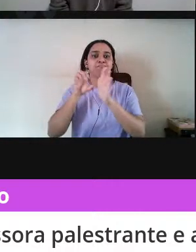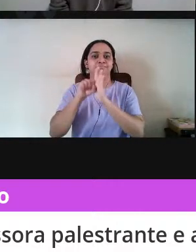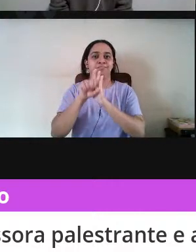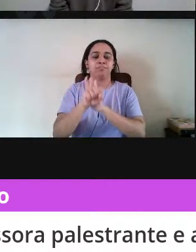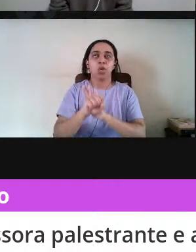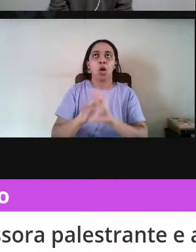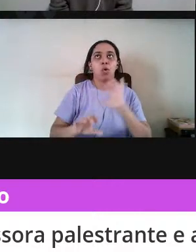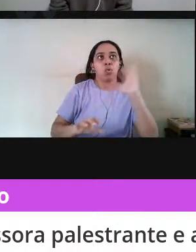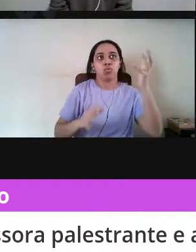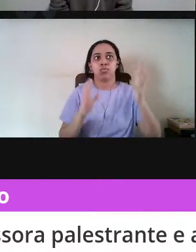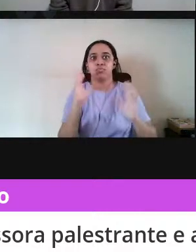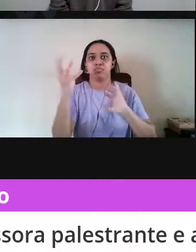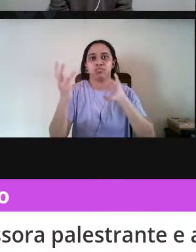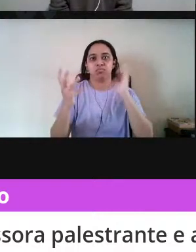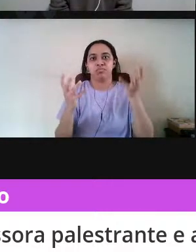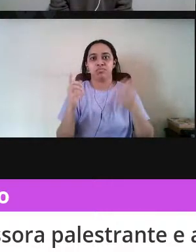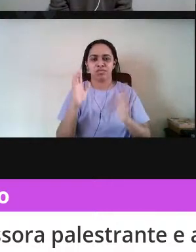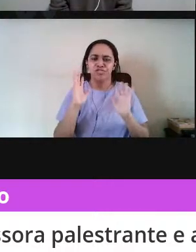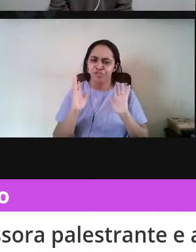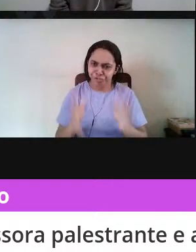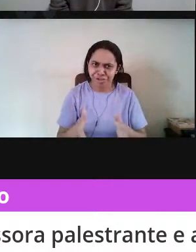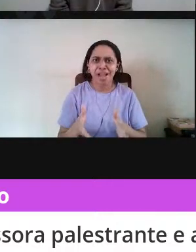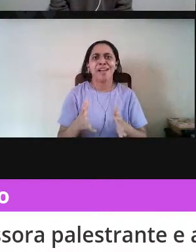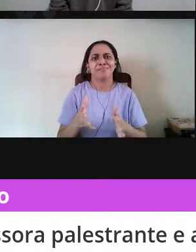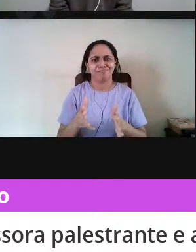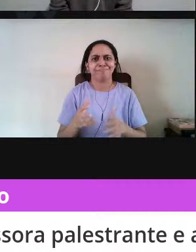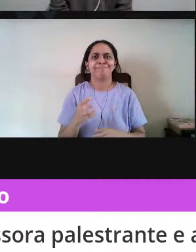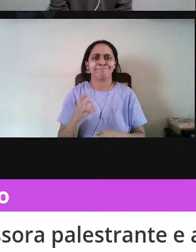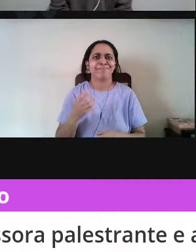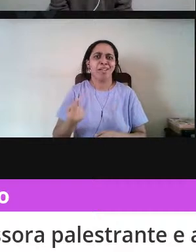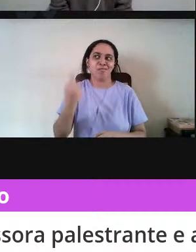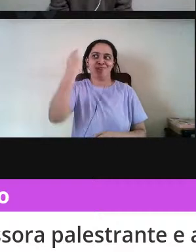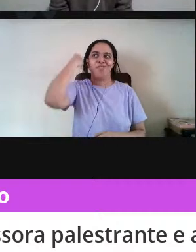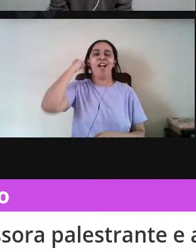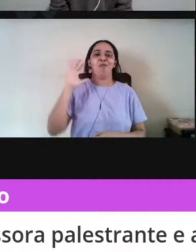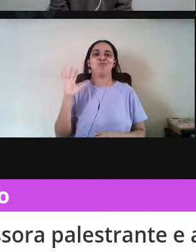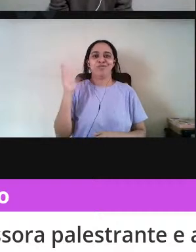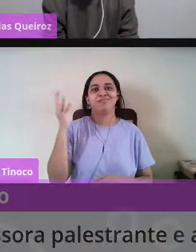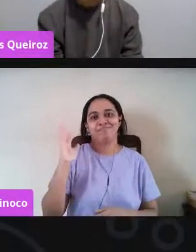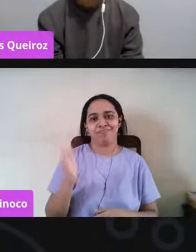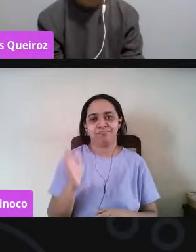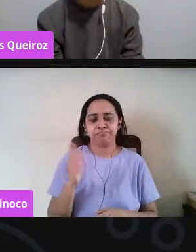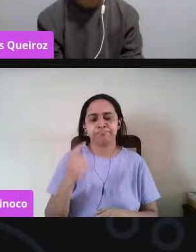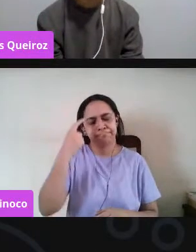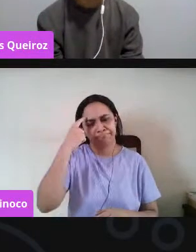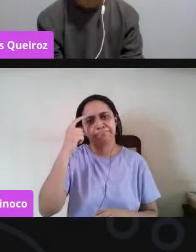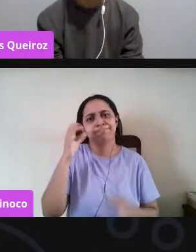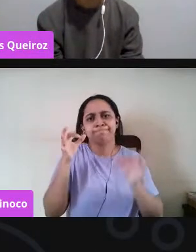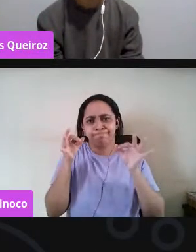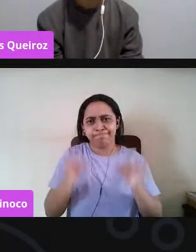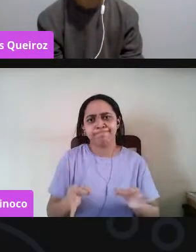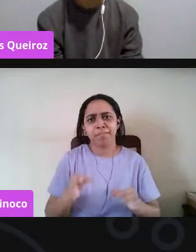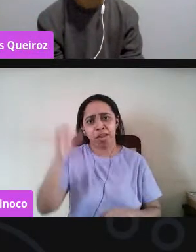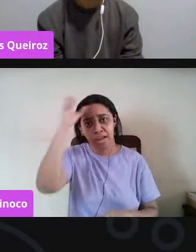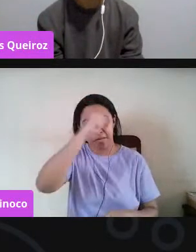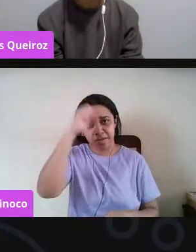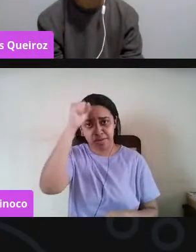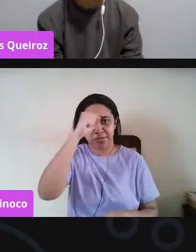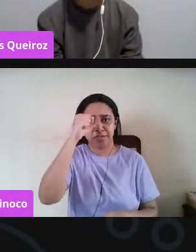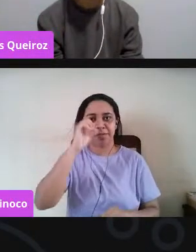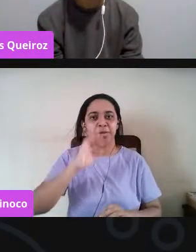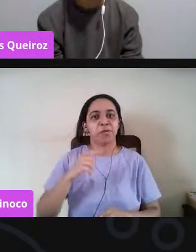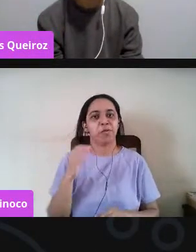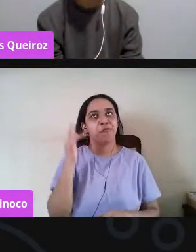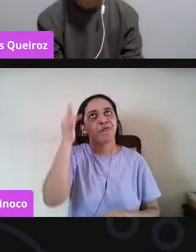né, e eram coisas que a gente já tinha visto. Achei isso muito interessante, com certeza vai ser um aprendizado para minhas preparações